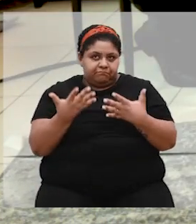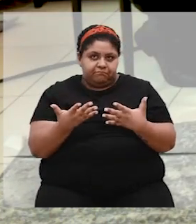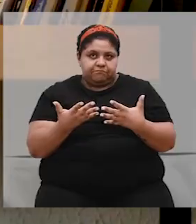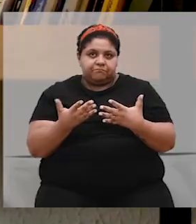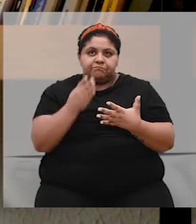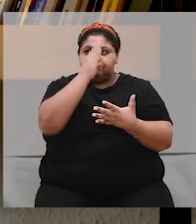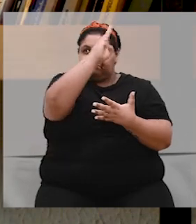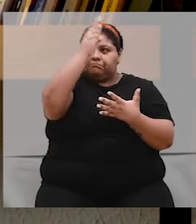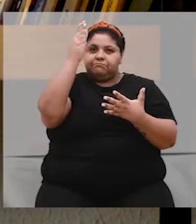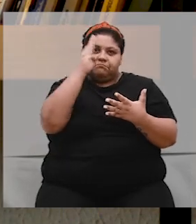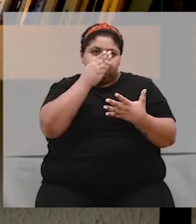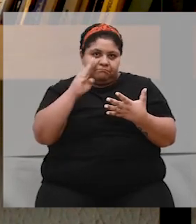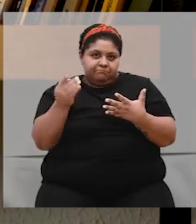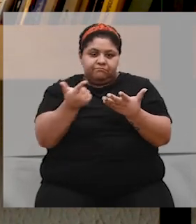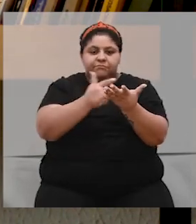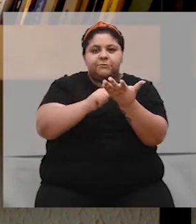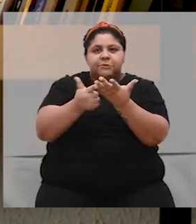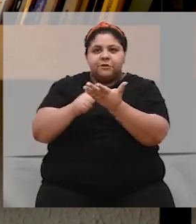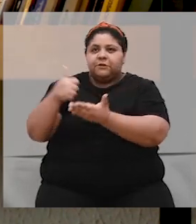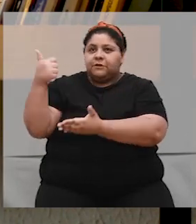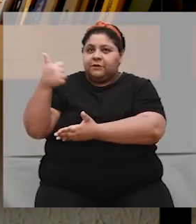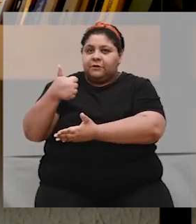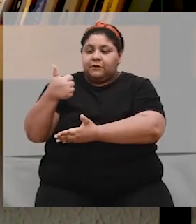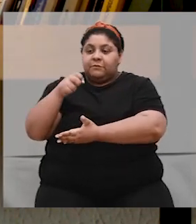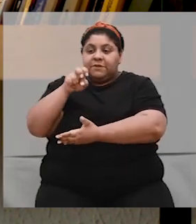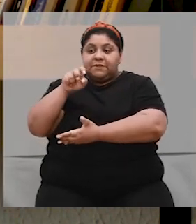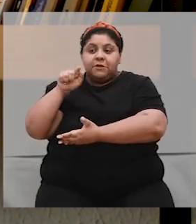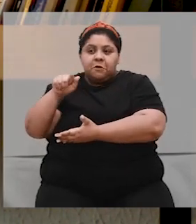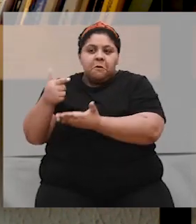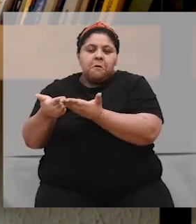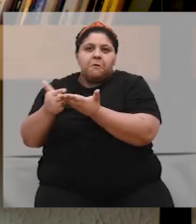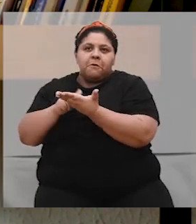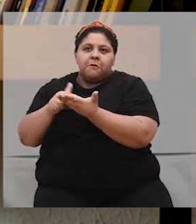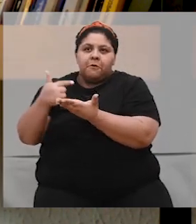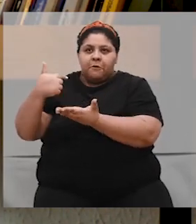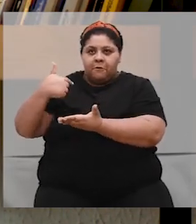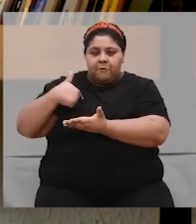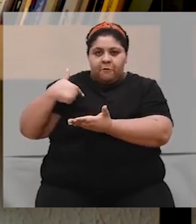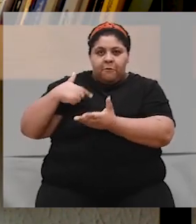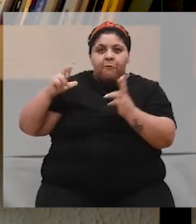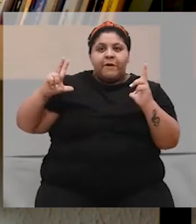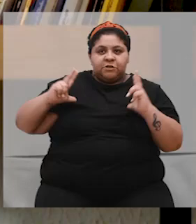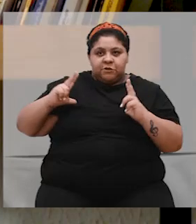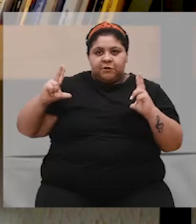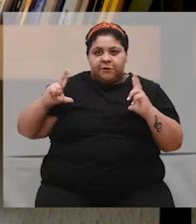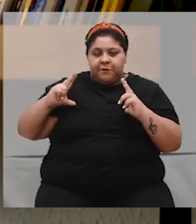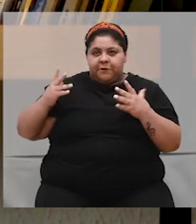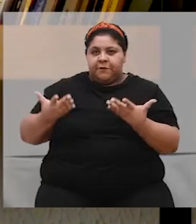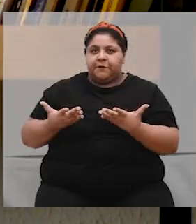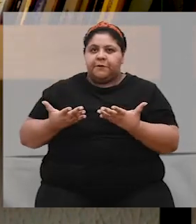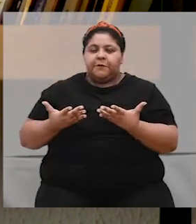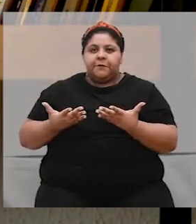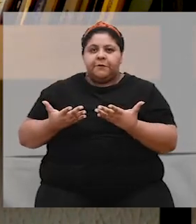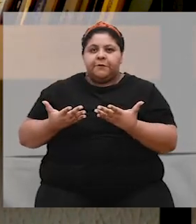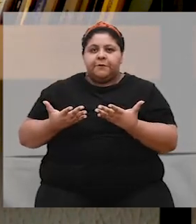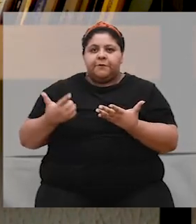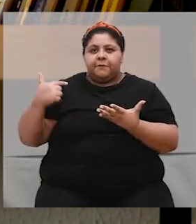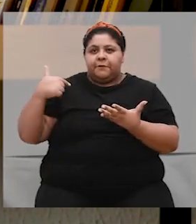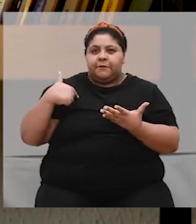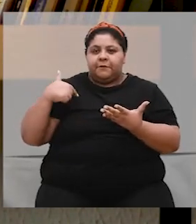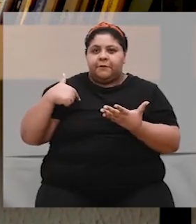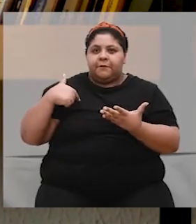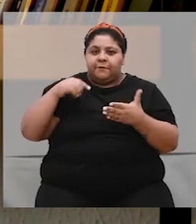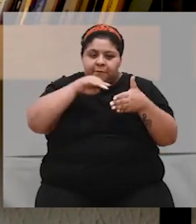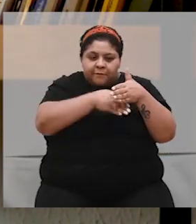o acervo do Quindim, ele vem, os primeiros 5.000 títulos, foi o meu acervo pessoal, que foi acervo desde que